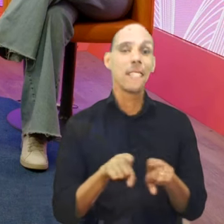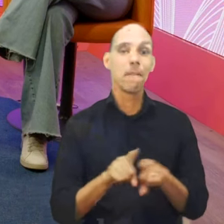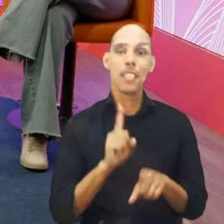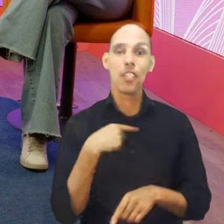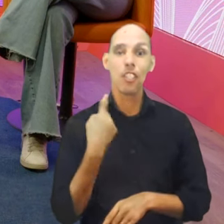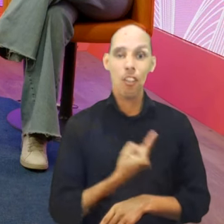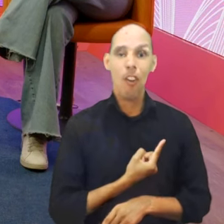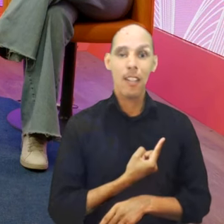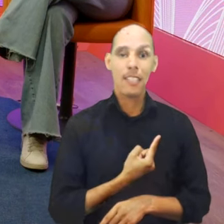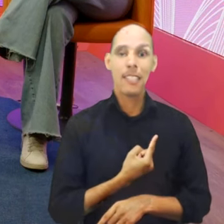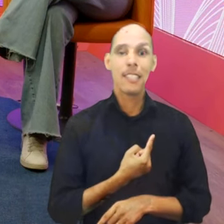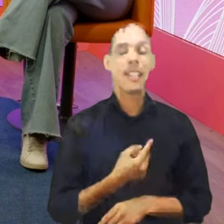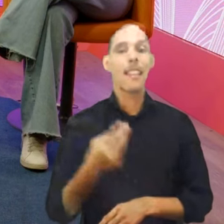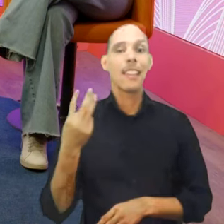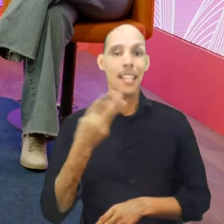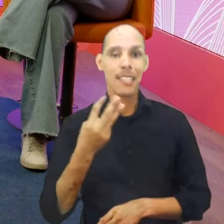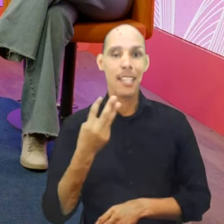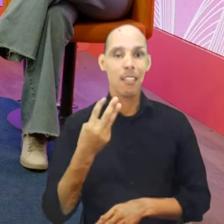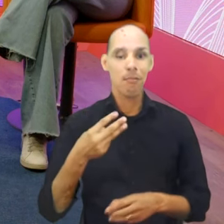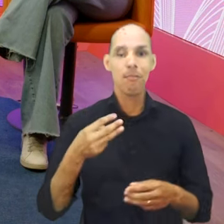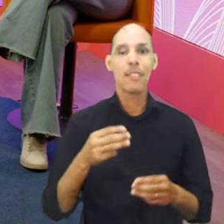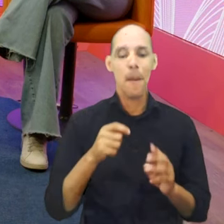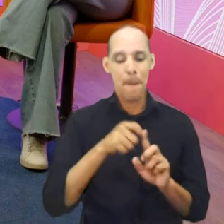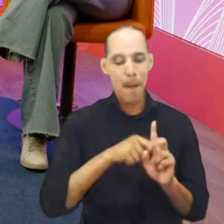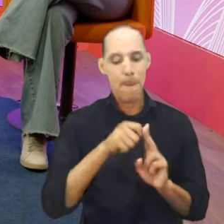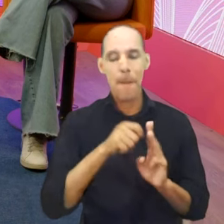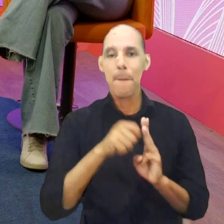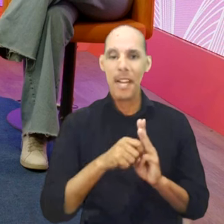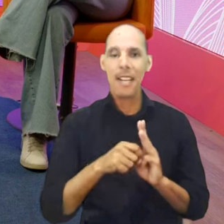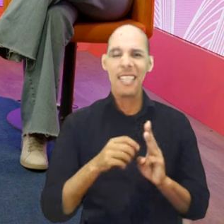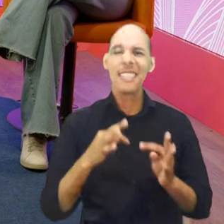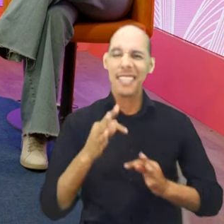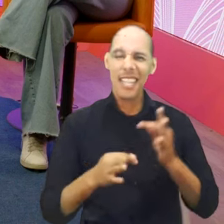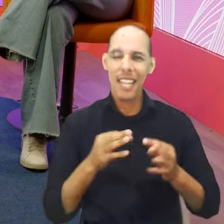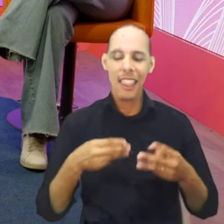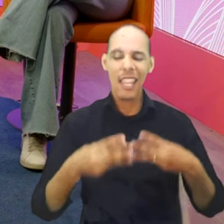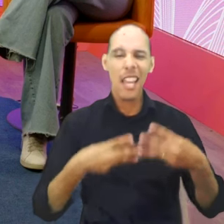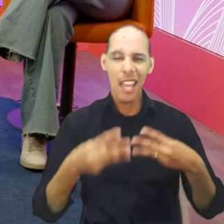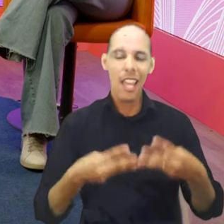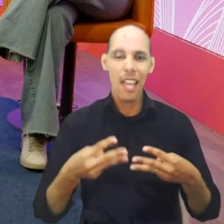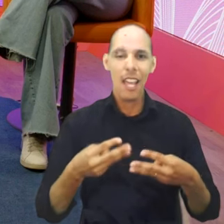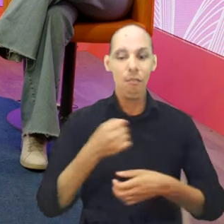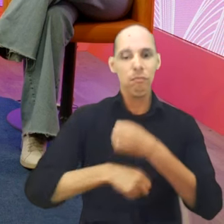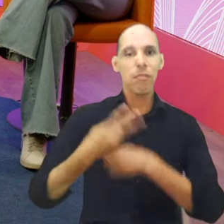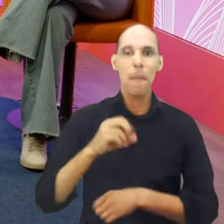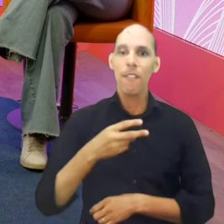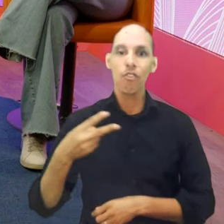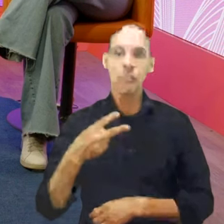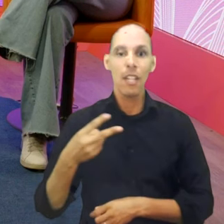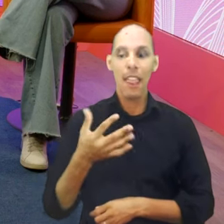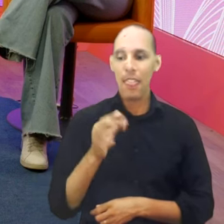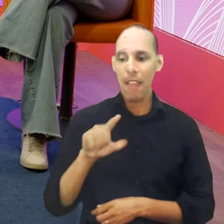que no terceiro trimestre de 2022, nós representamos 10,3